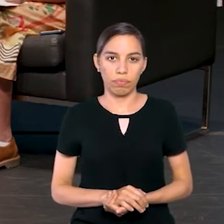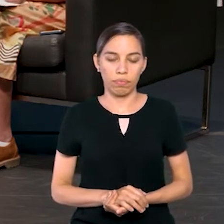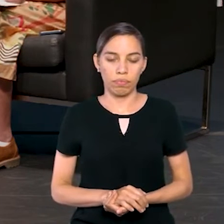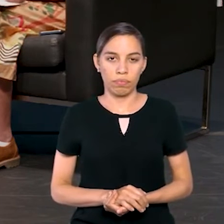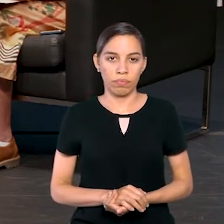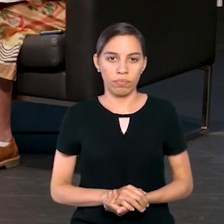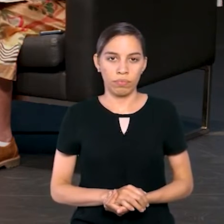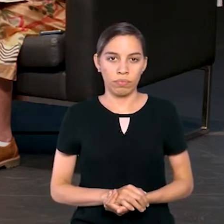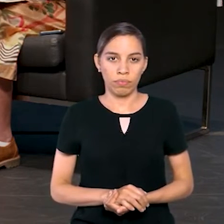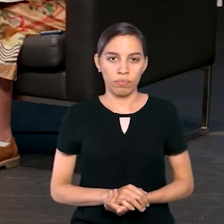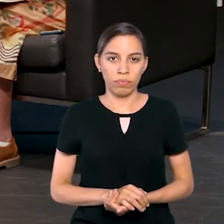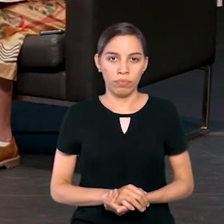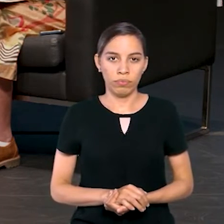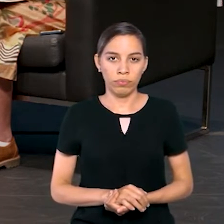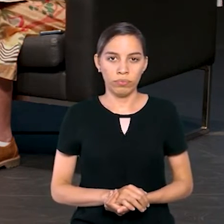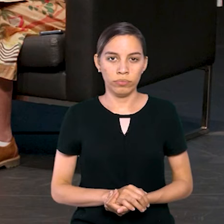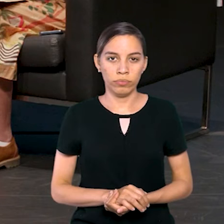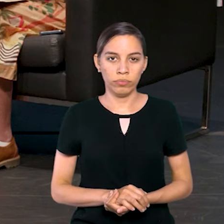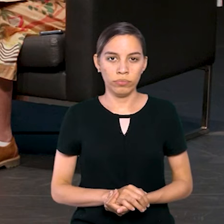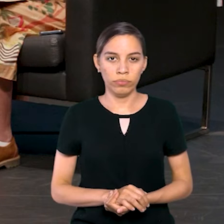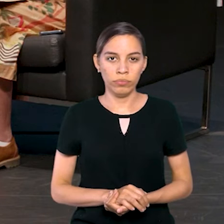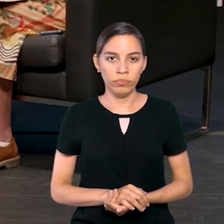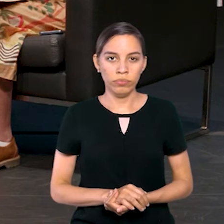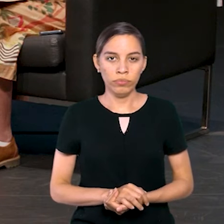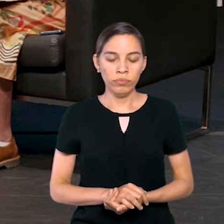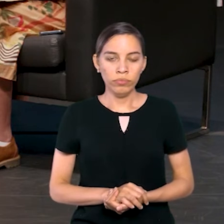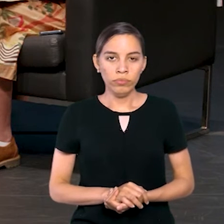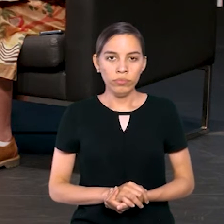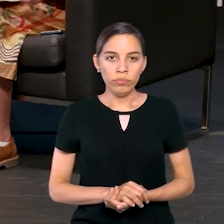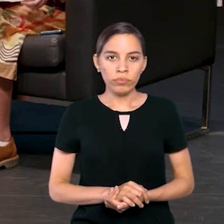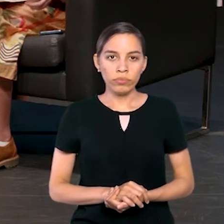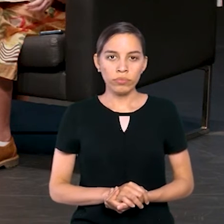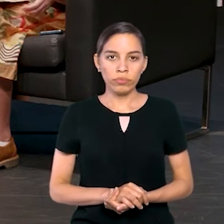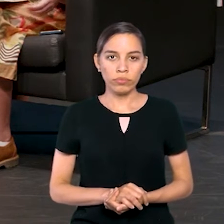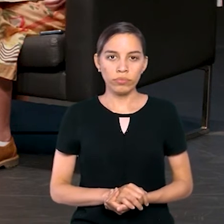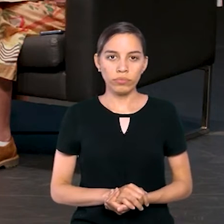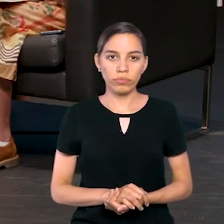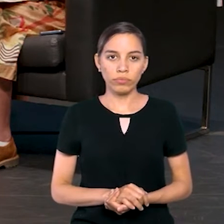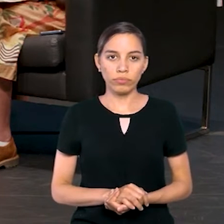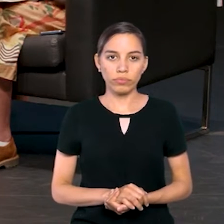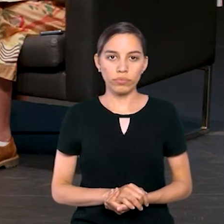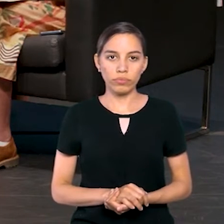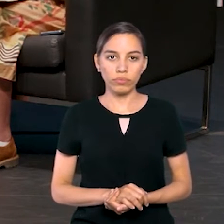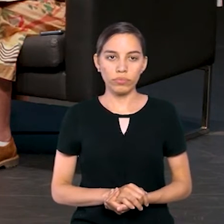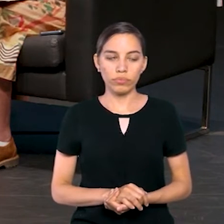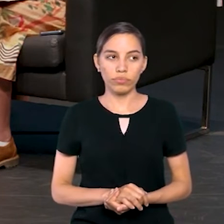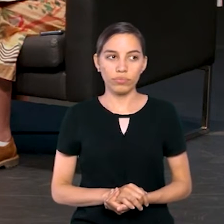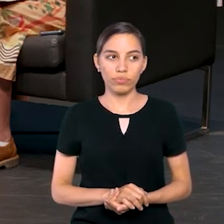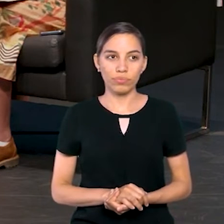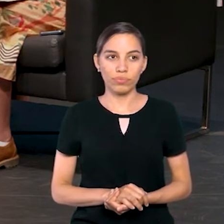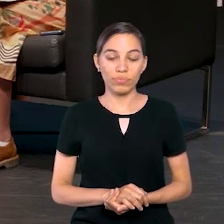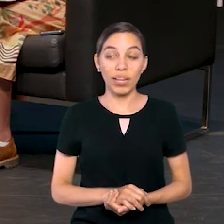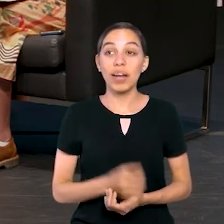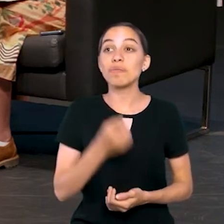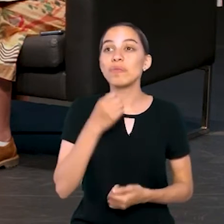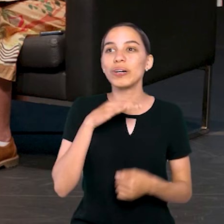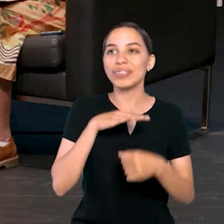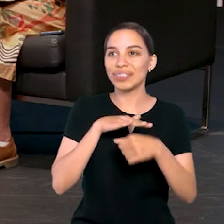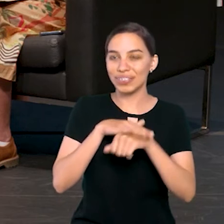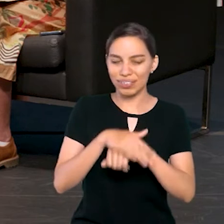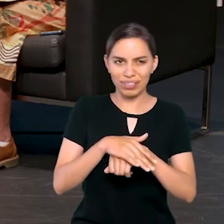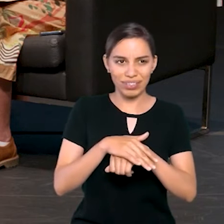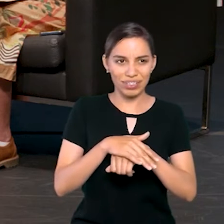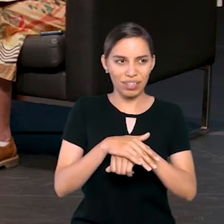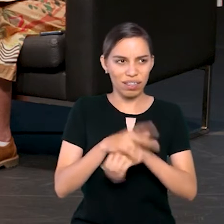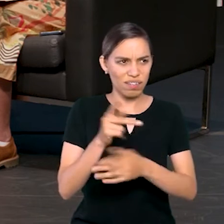Na plateia, uma espectadora assume o microfone para fazer um comentário. Na verdade, boa noite,